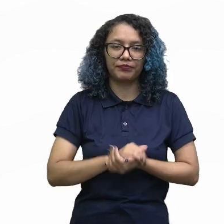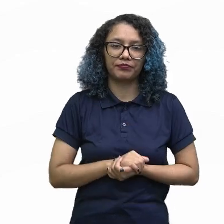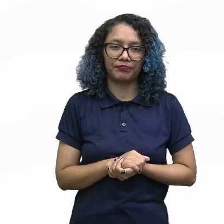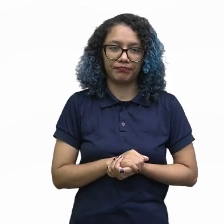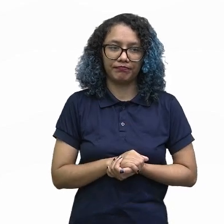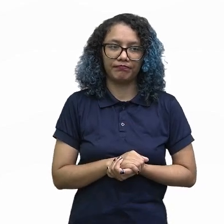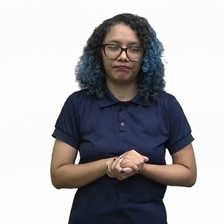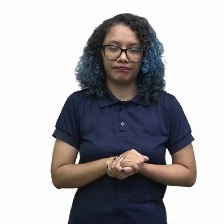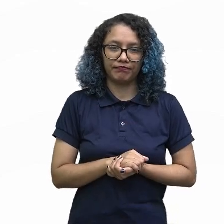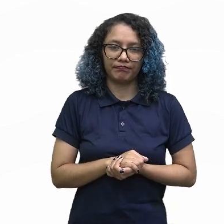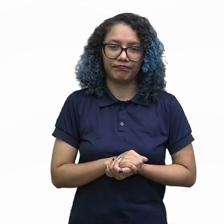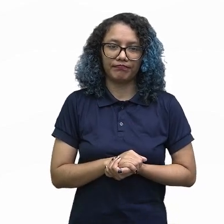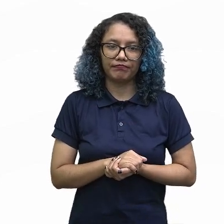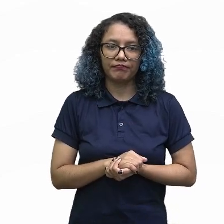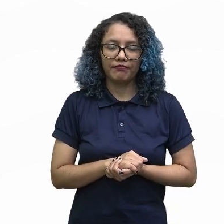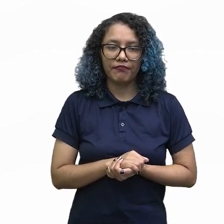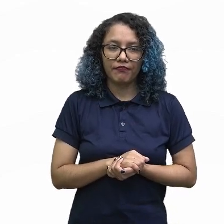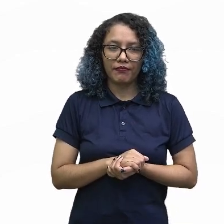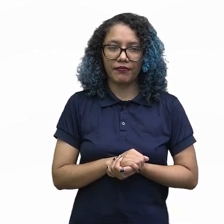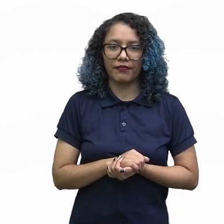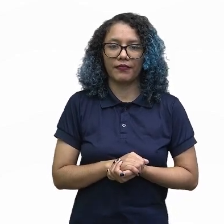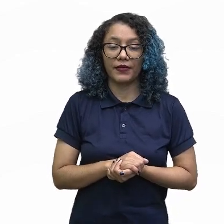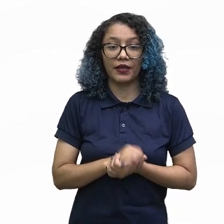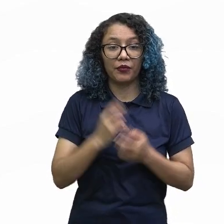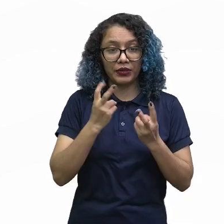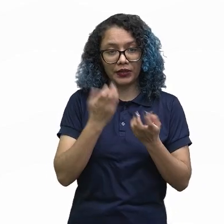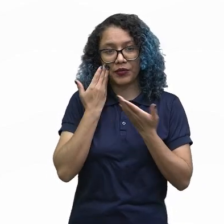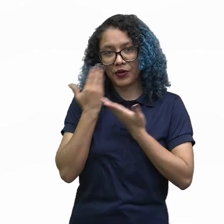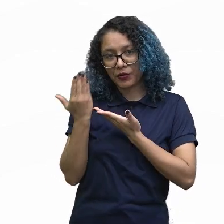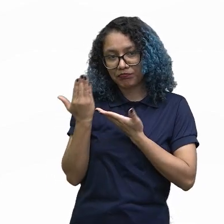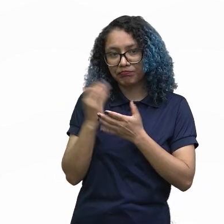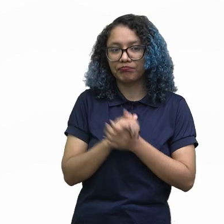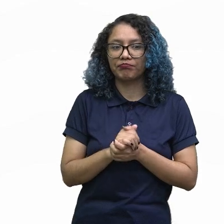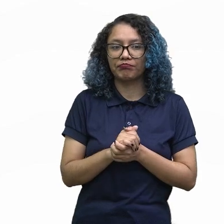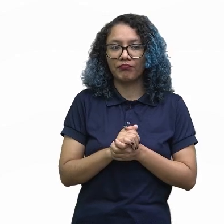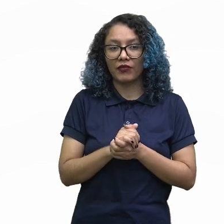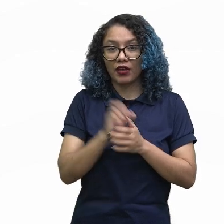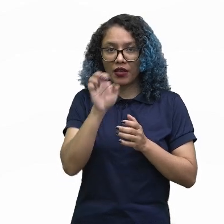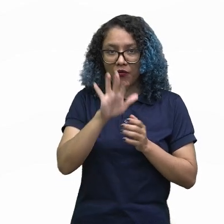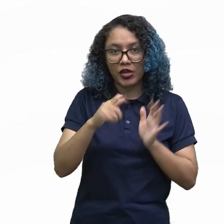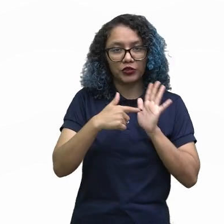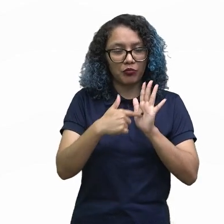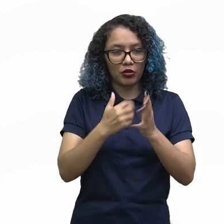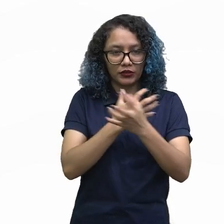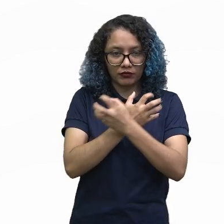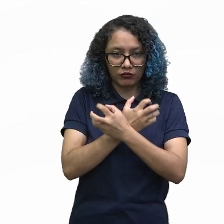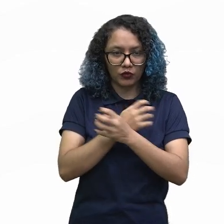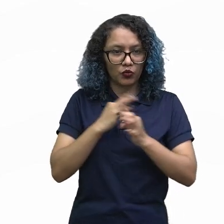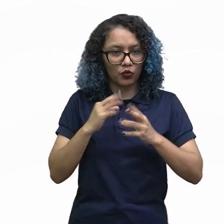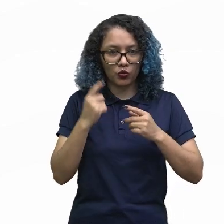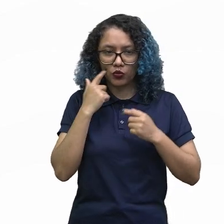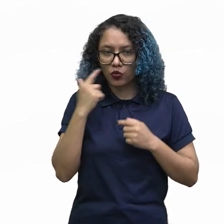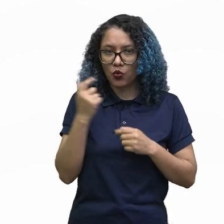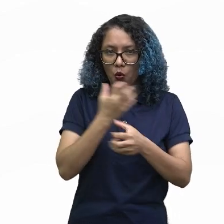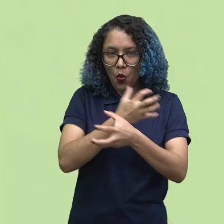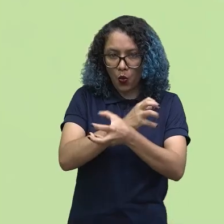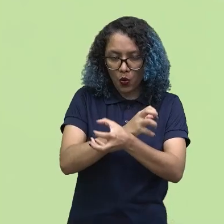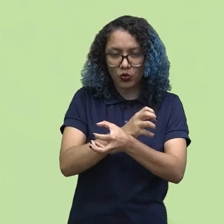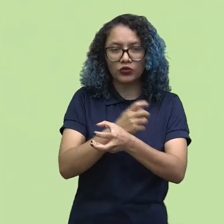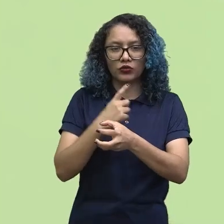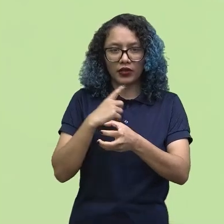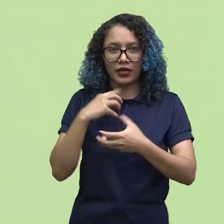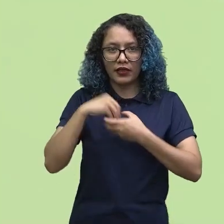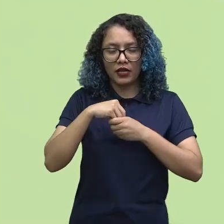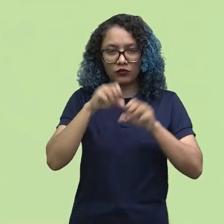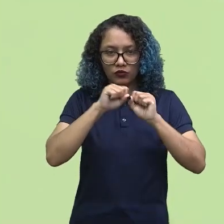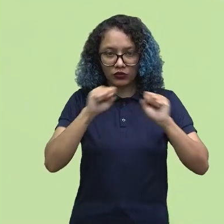né? Então, a gente observa aí na imagem desse esqueleto humano, né, que tem todo esse conjunto de ossos que formam o nosso sistema